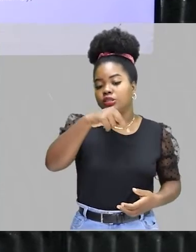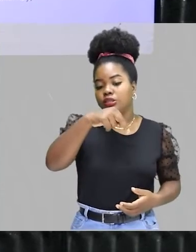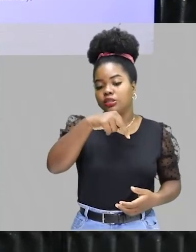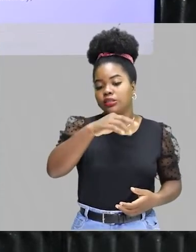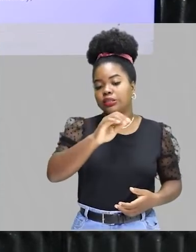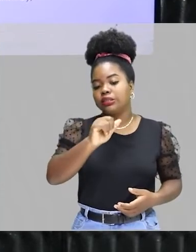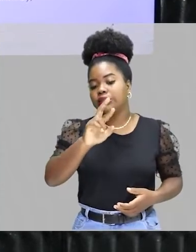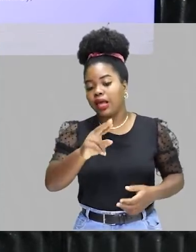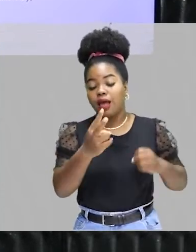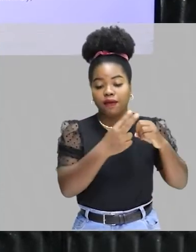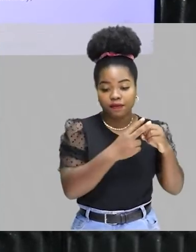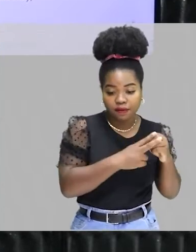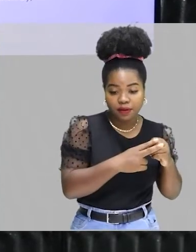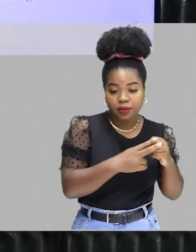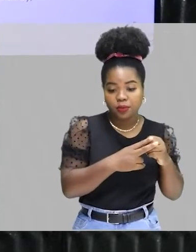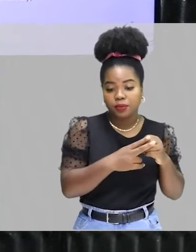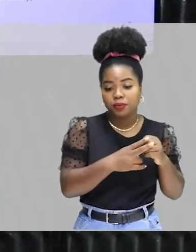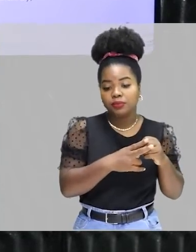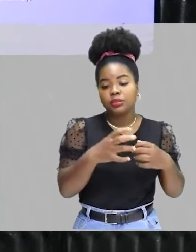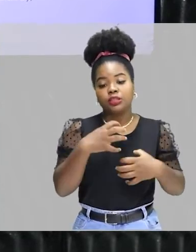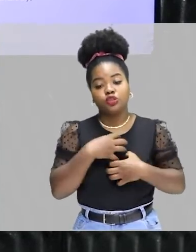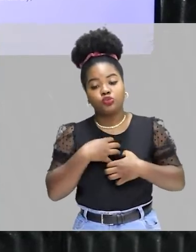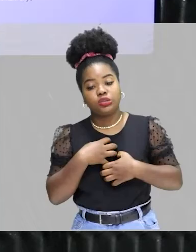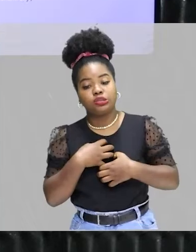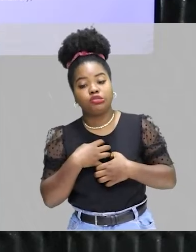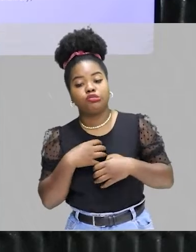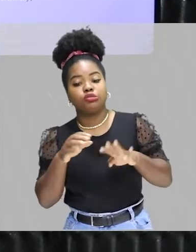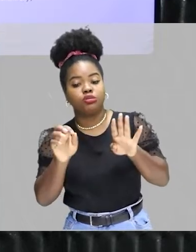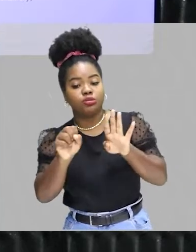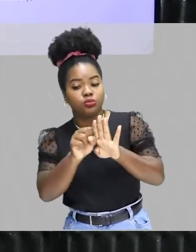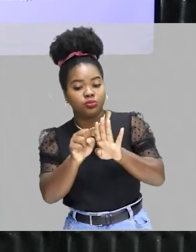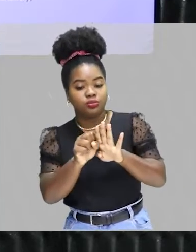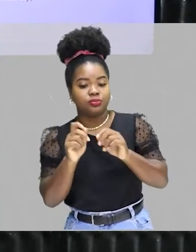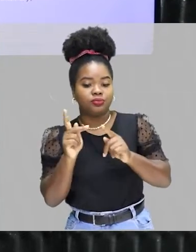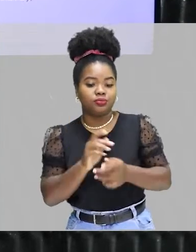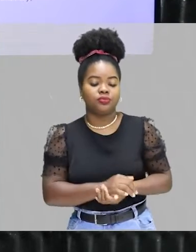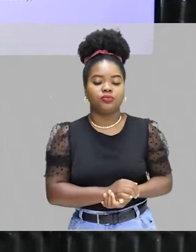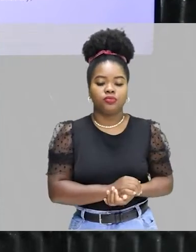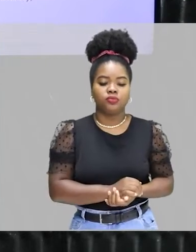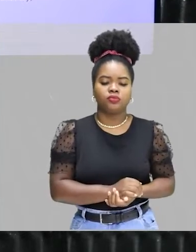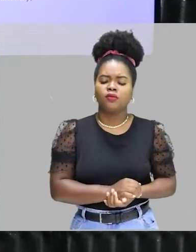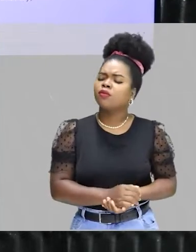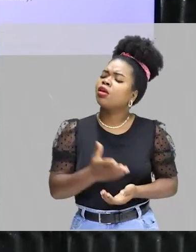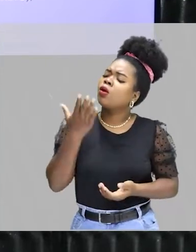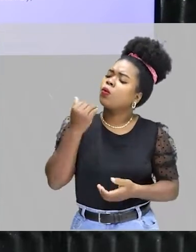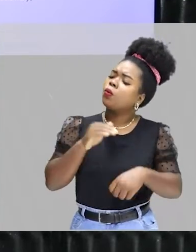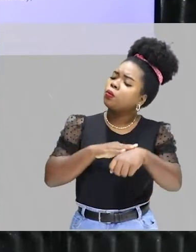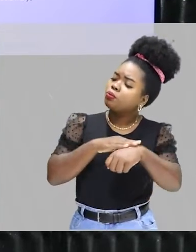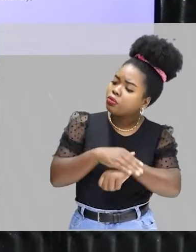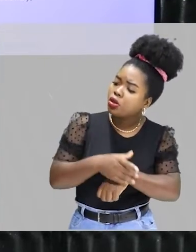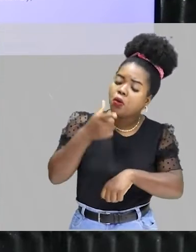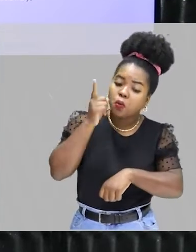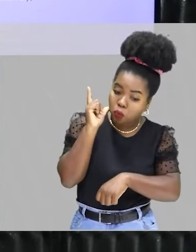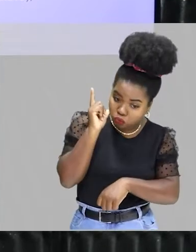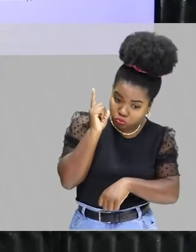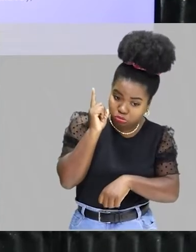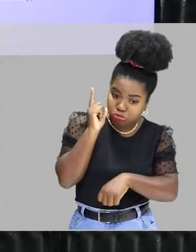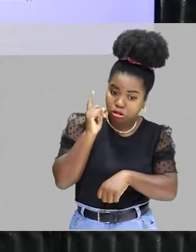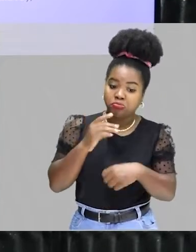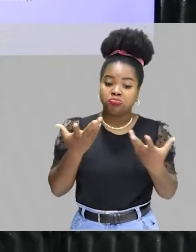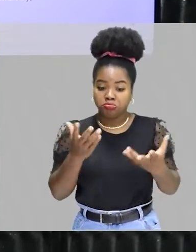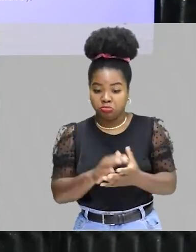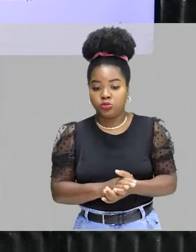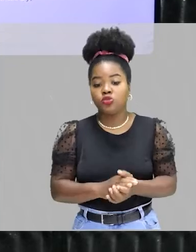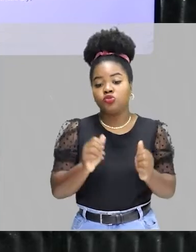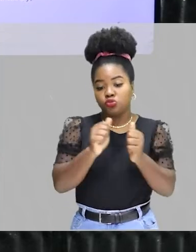Então, a derivação é imprópria, porque ela assume uma outra classe gramatical. Fui jantar ontem à noite com o Luiz. Então, quando eu fui jantar, eu